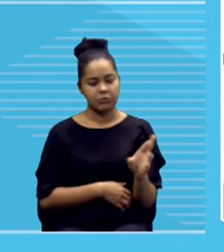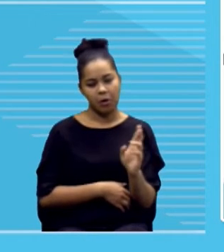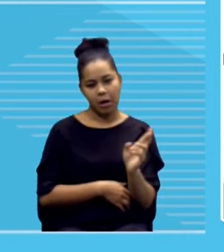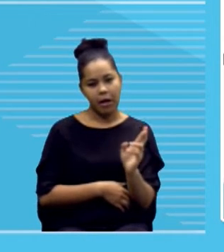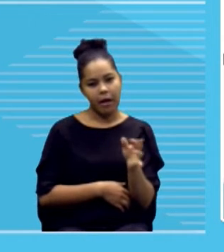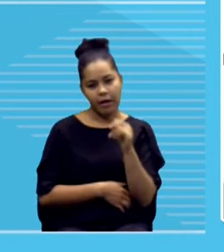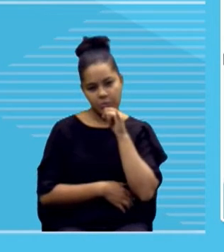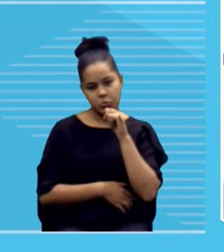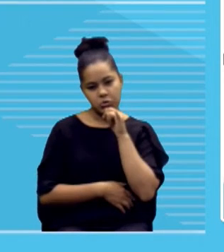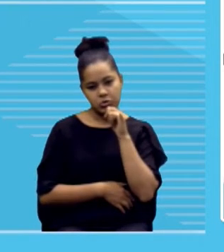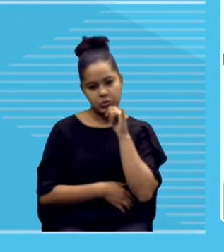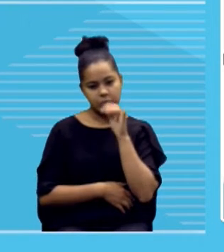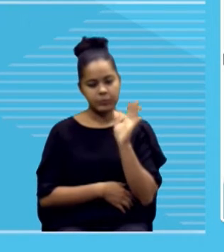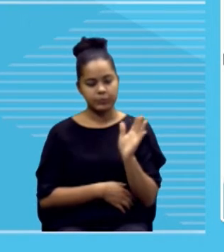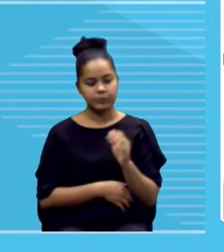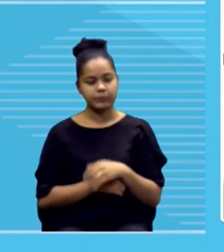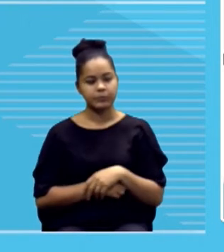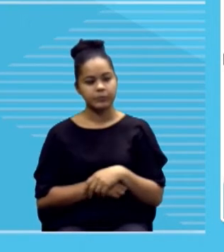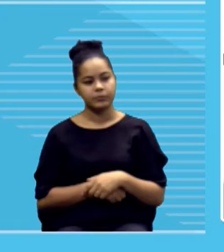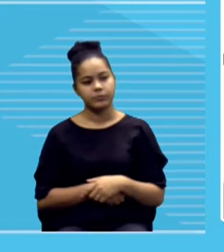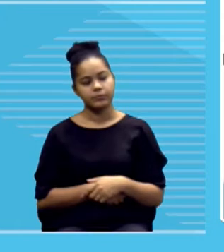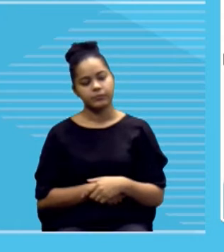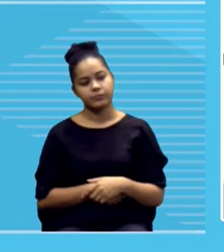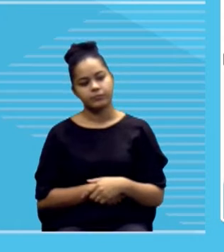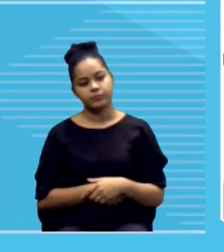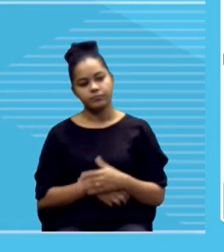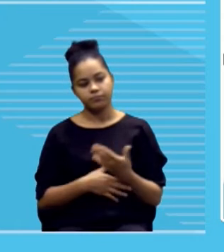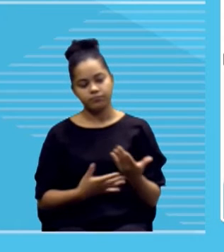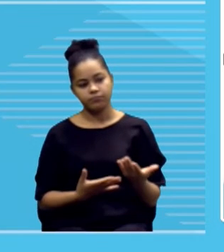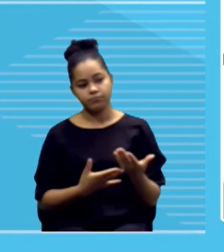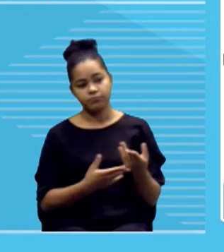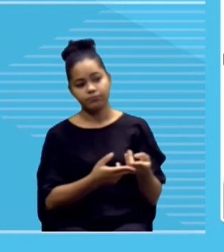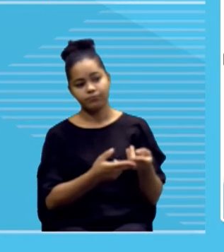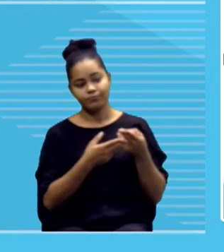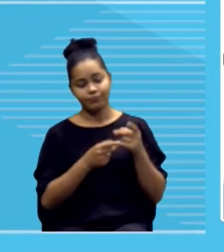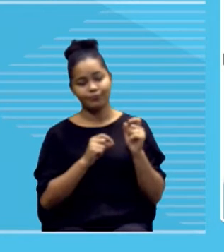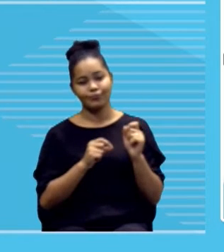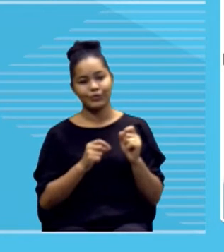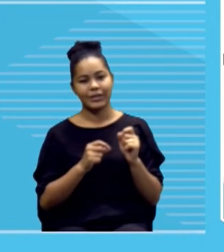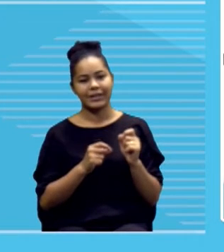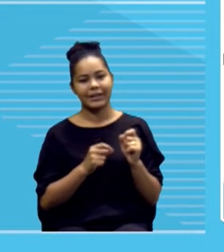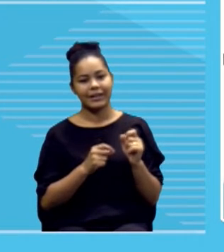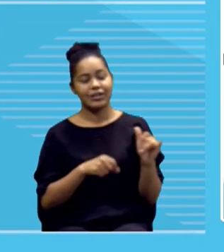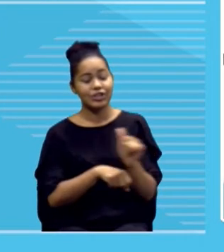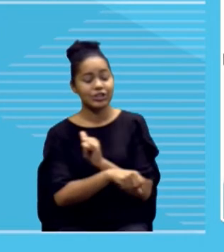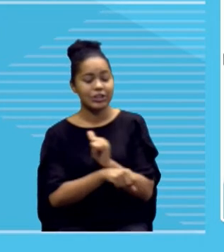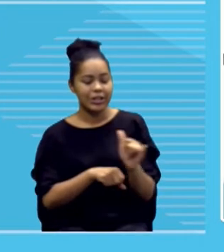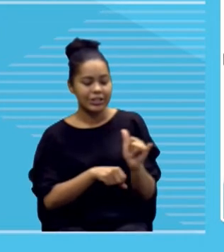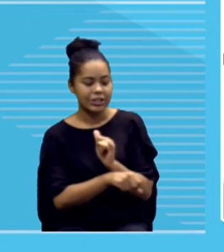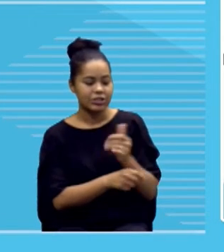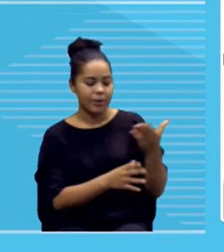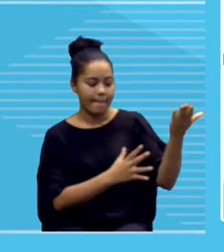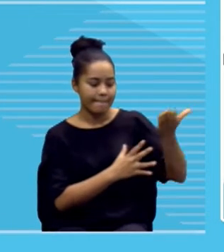R$310, 305. Ele bota esse valor aqui como parcela. Ó, você vai